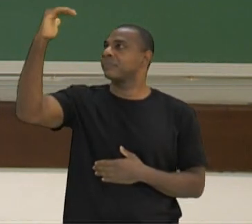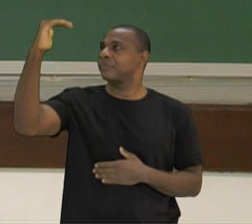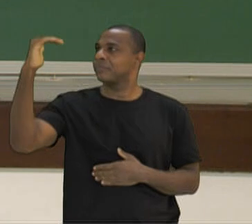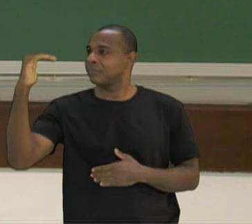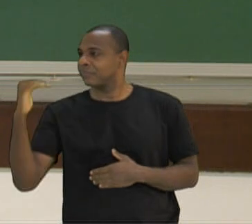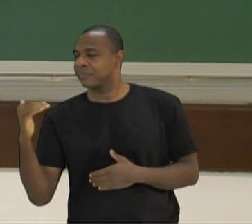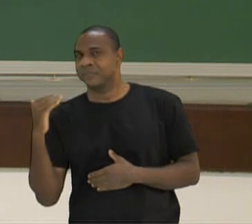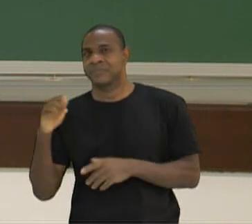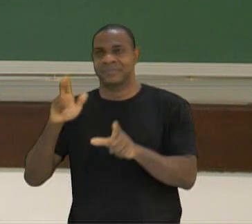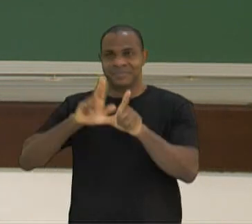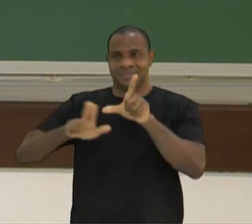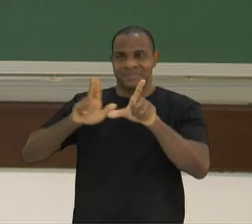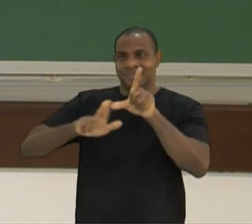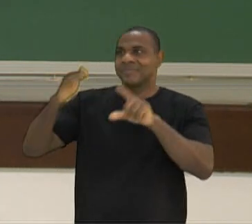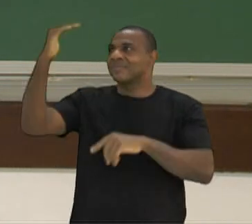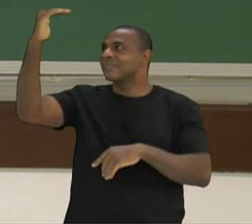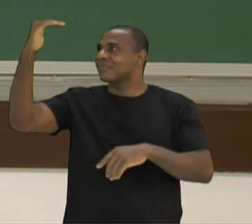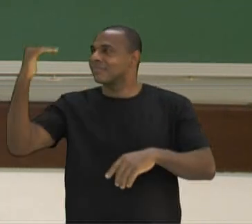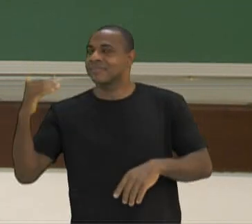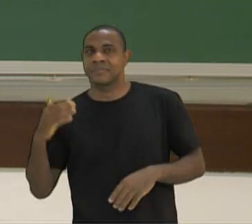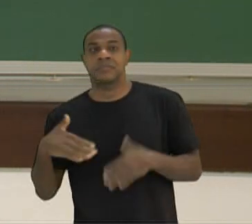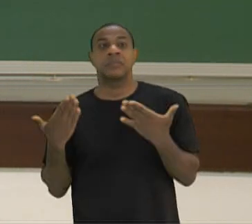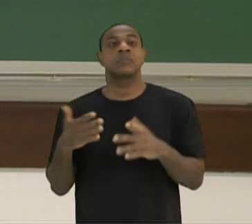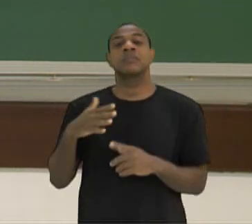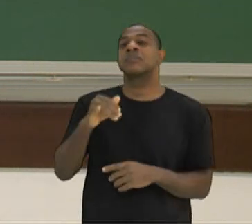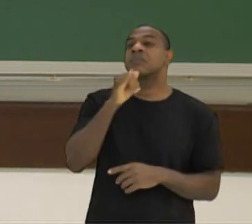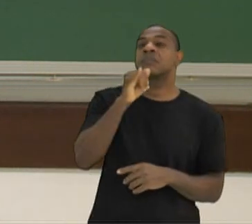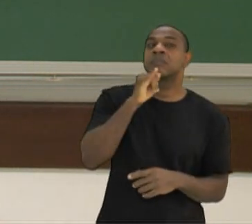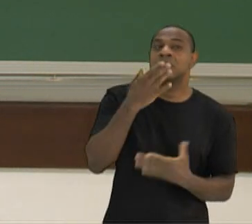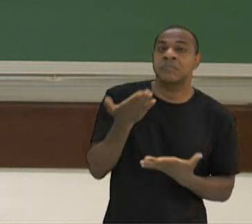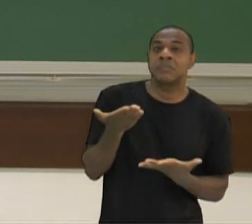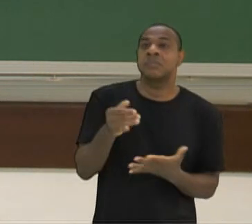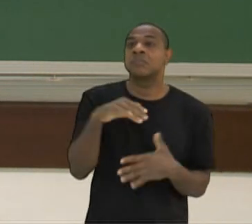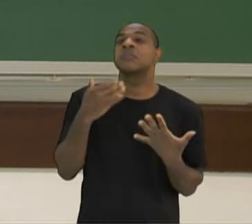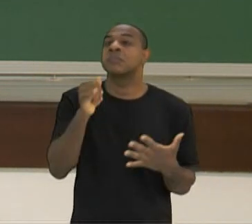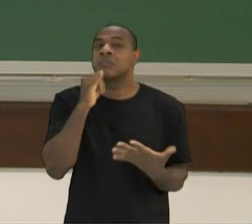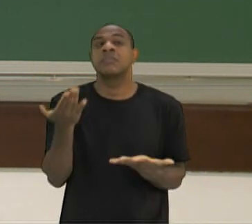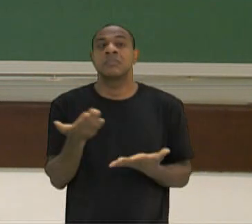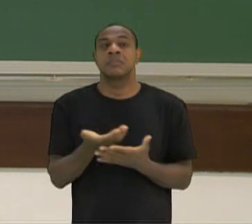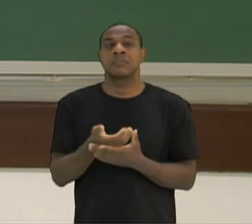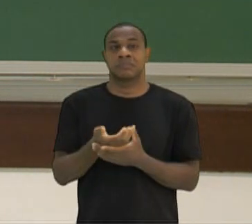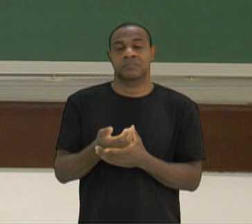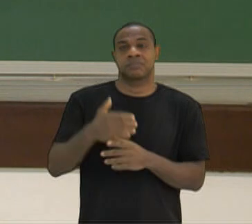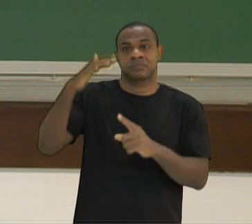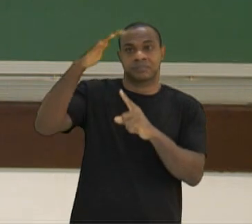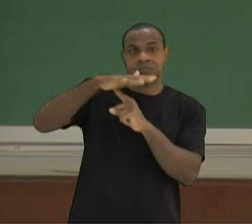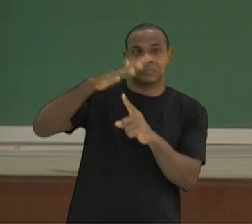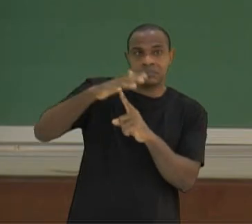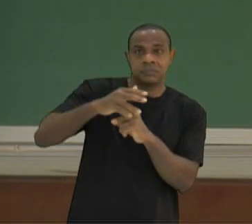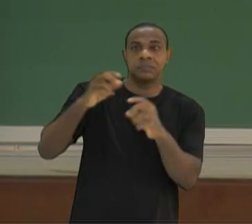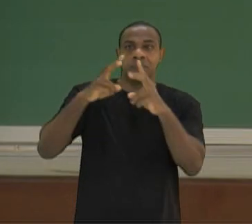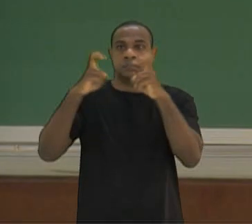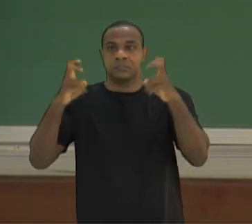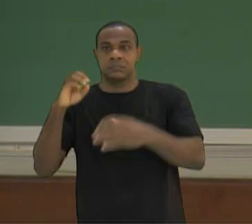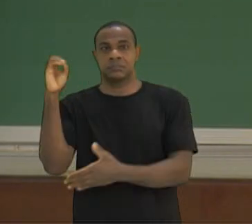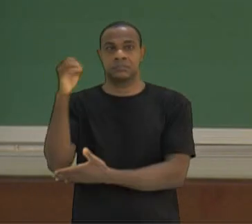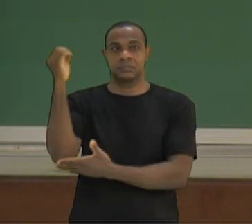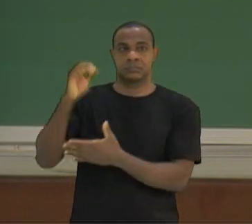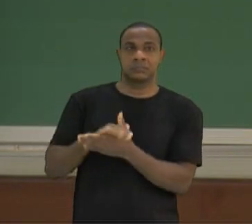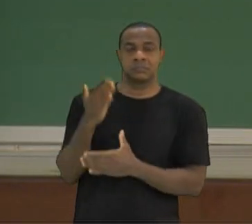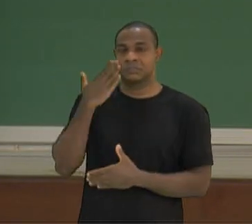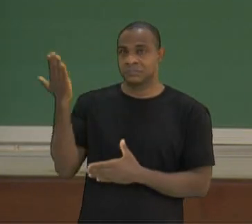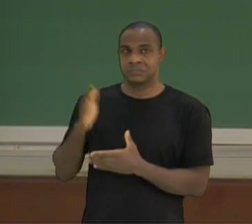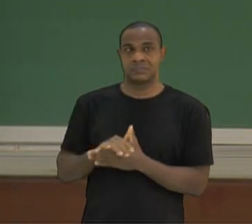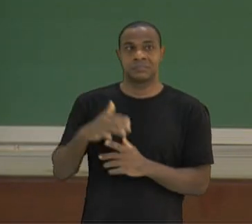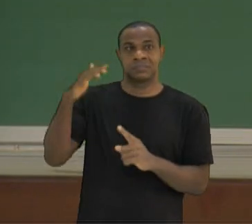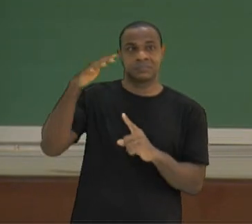regiões metropolitanas, mas quais exemplos são do Paraná, Santa Catarina e Rio Grande do Sul? Então ali, do Paraná, exemplo, Curitiba e